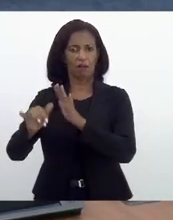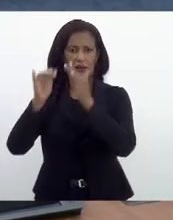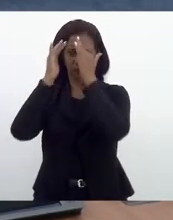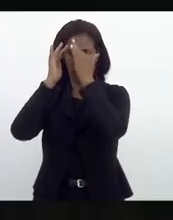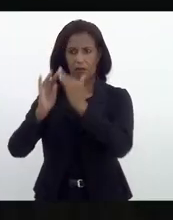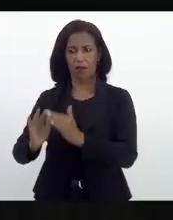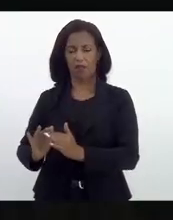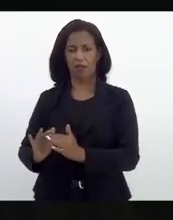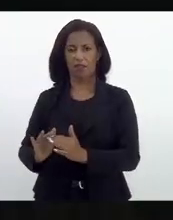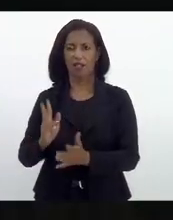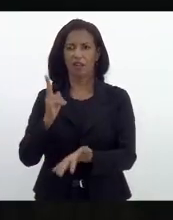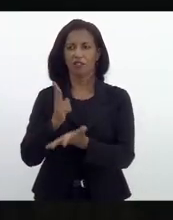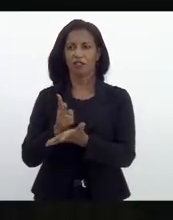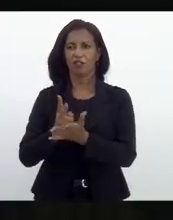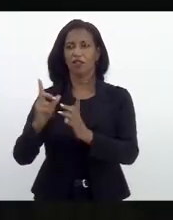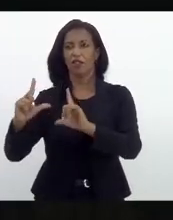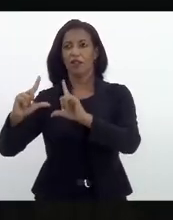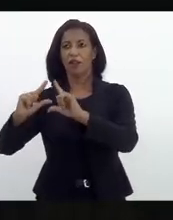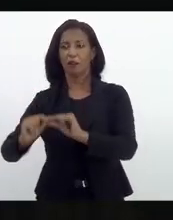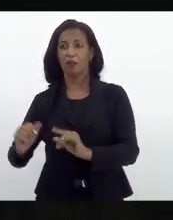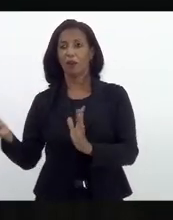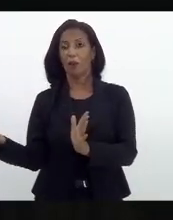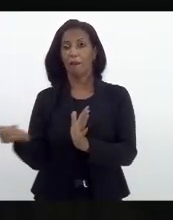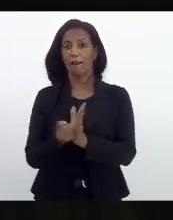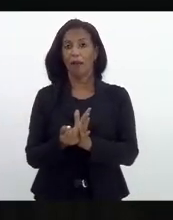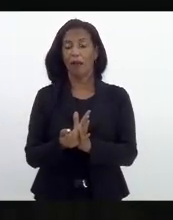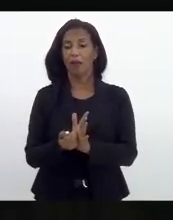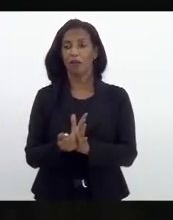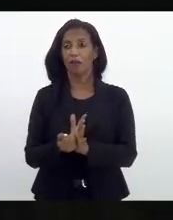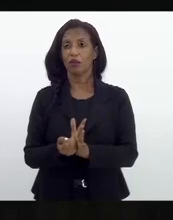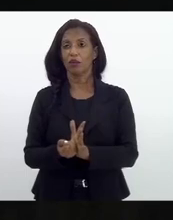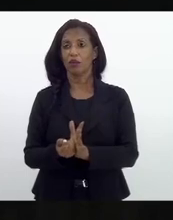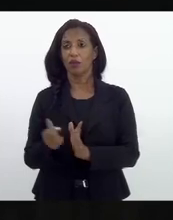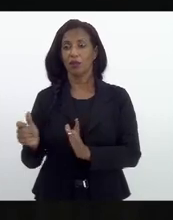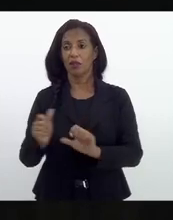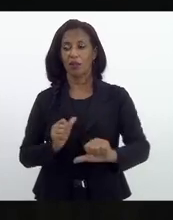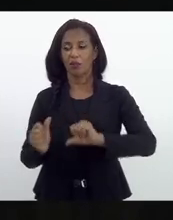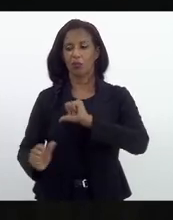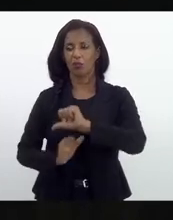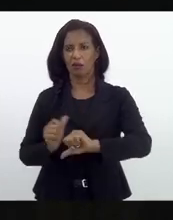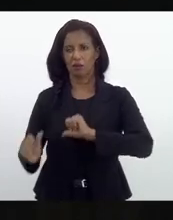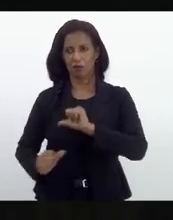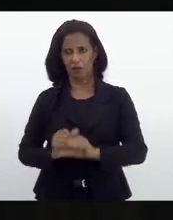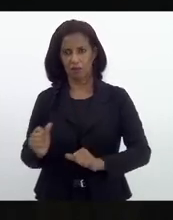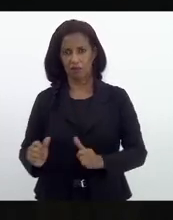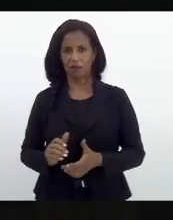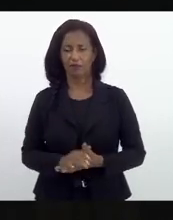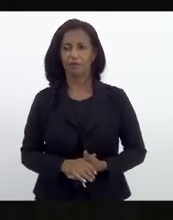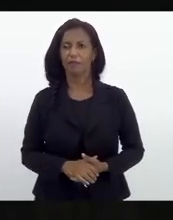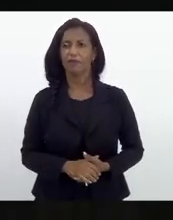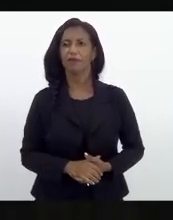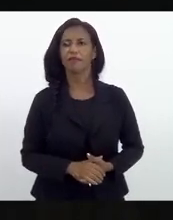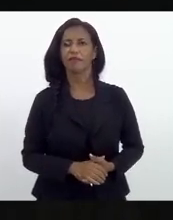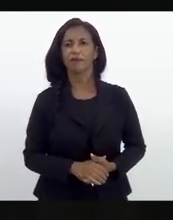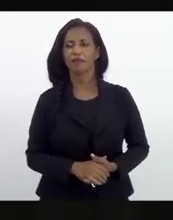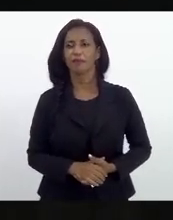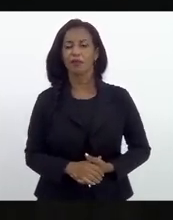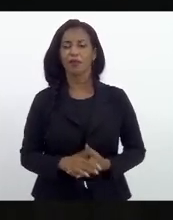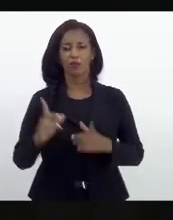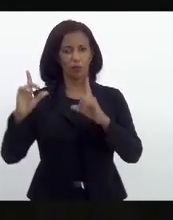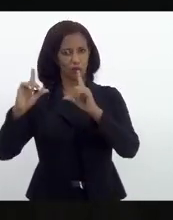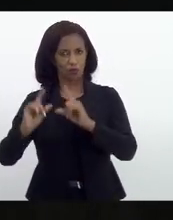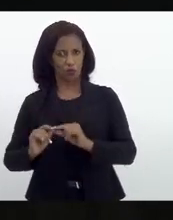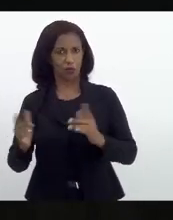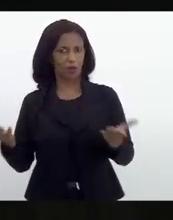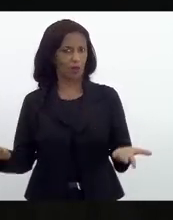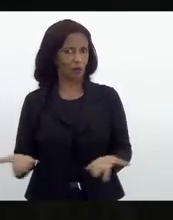nós vamos amenizar o impacto no na transição então nós estamos reduzindo estamos reduzindo agora